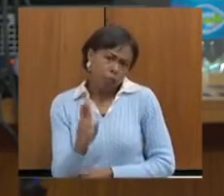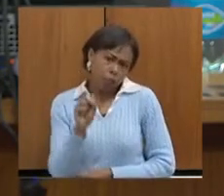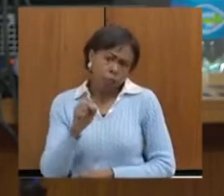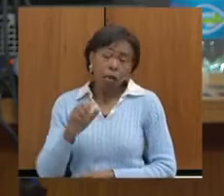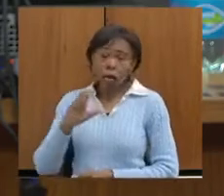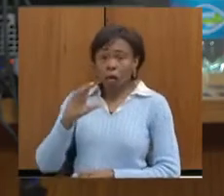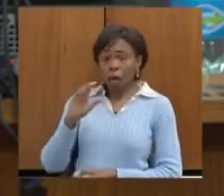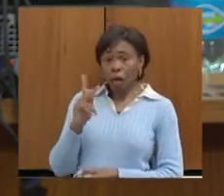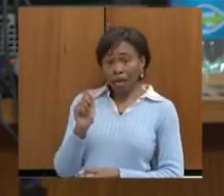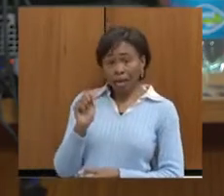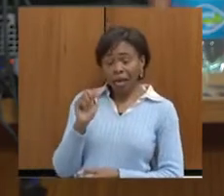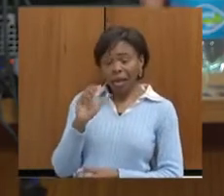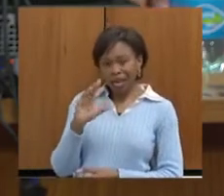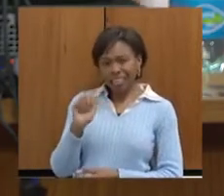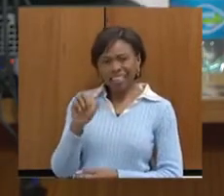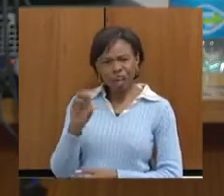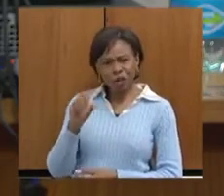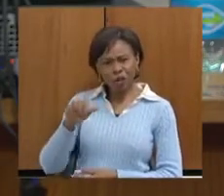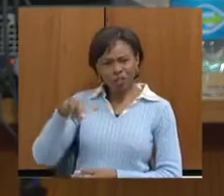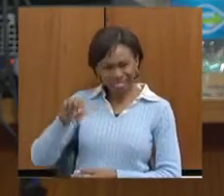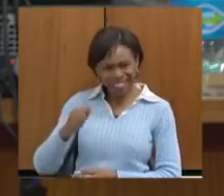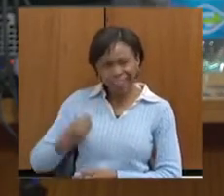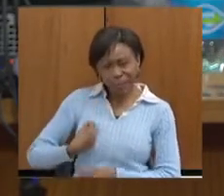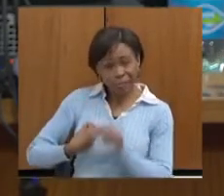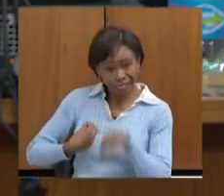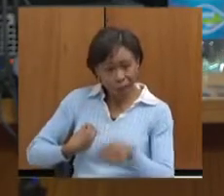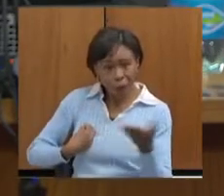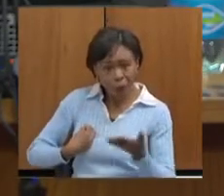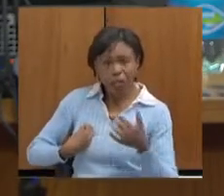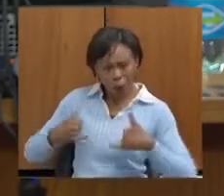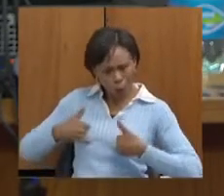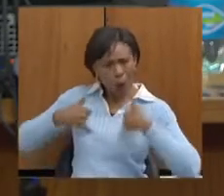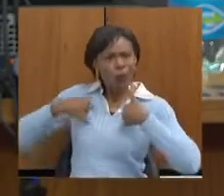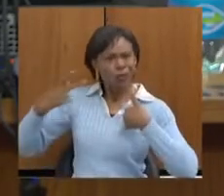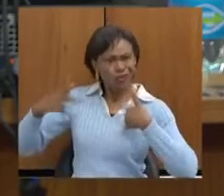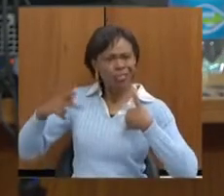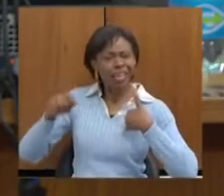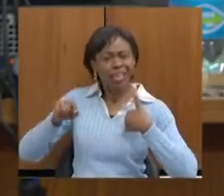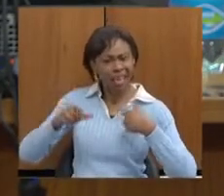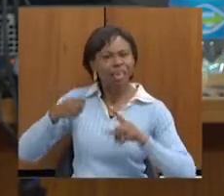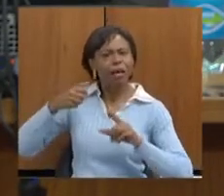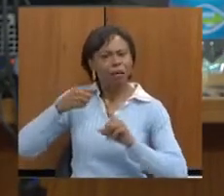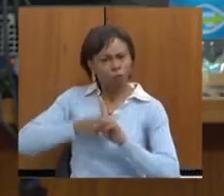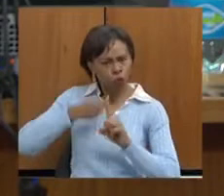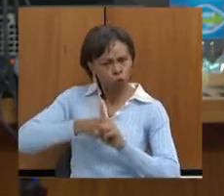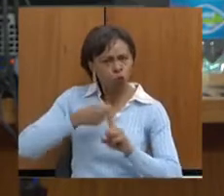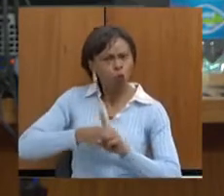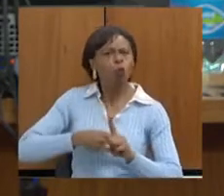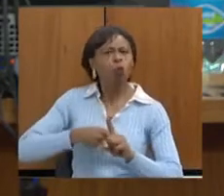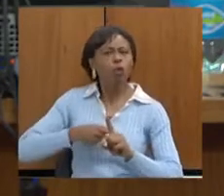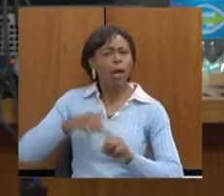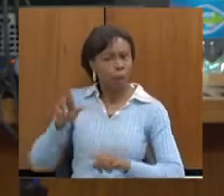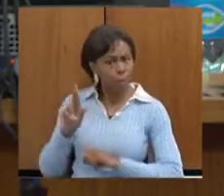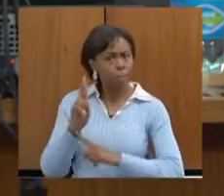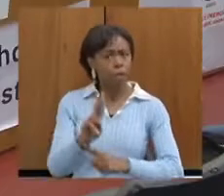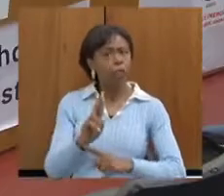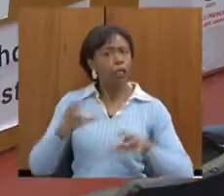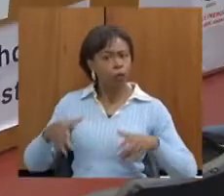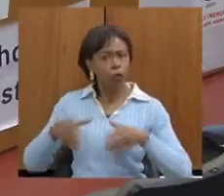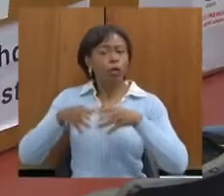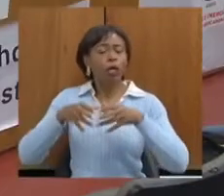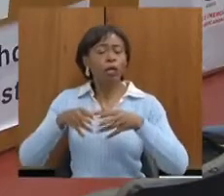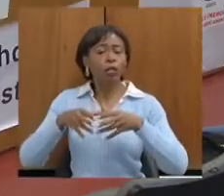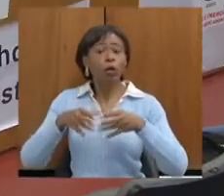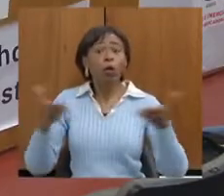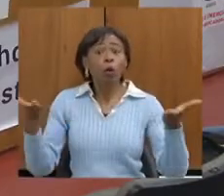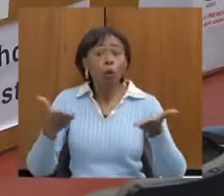Carolina que eu tenho orgulho dessa mulher que ela realmente representa a nossa luta representa a nossa classe né porque